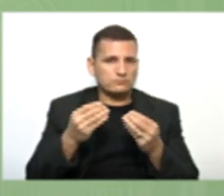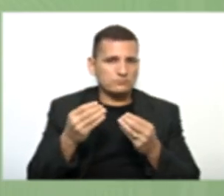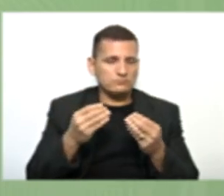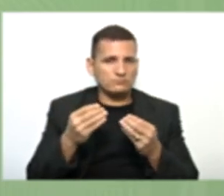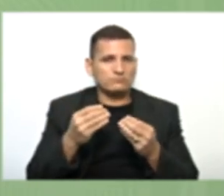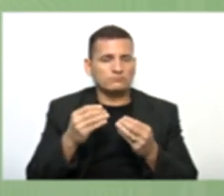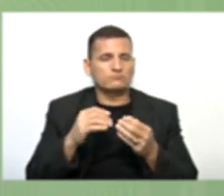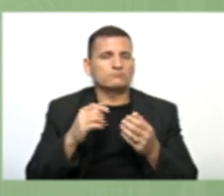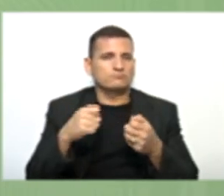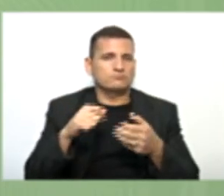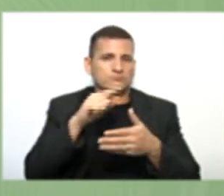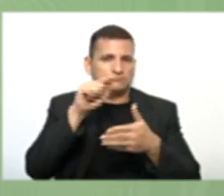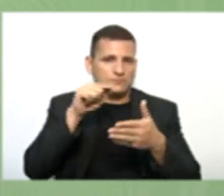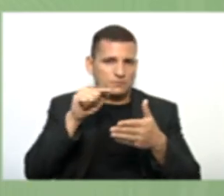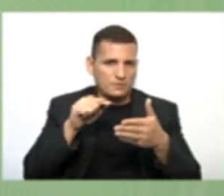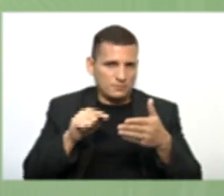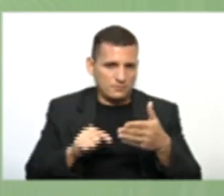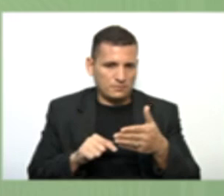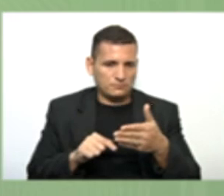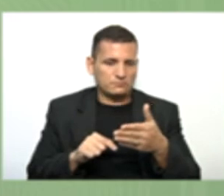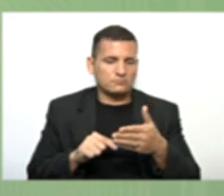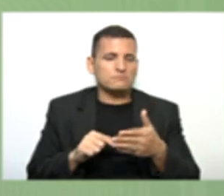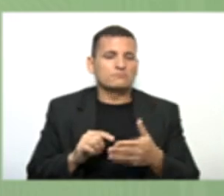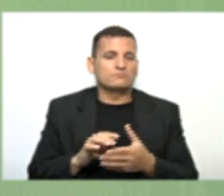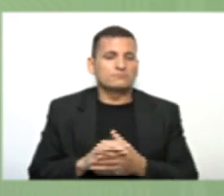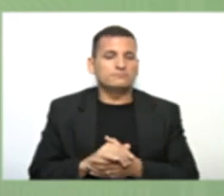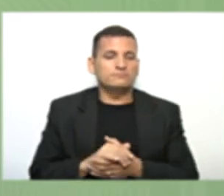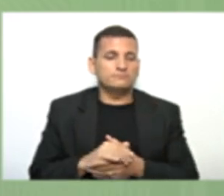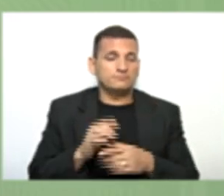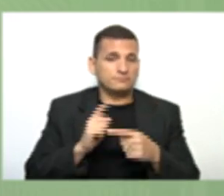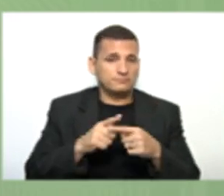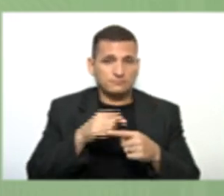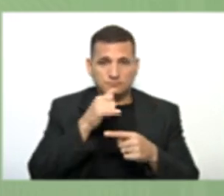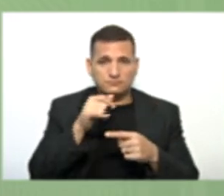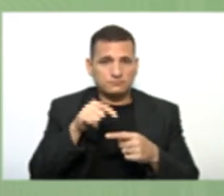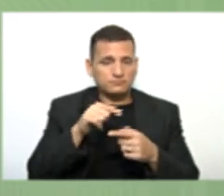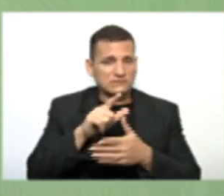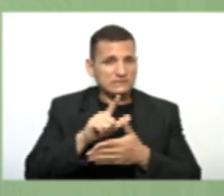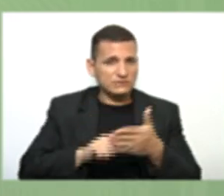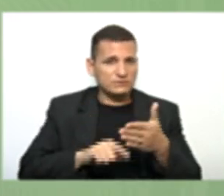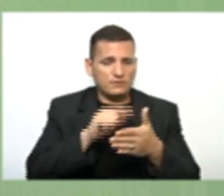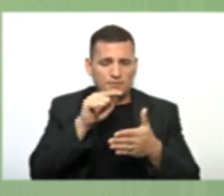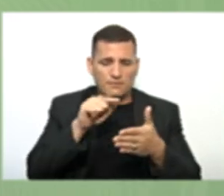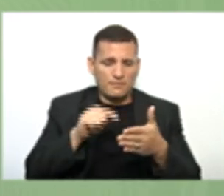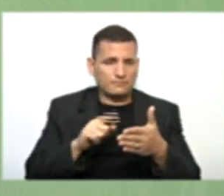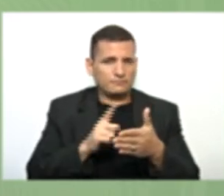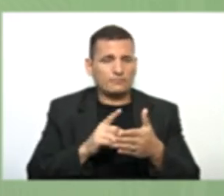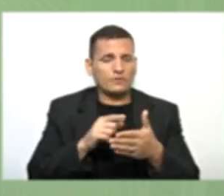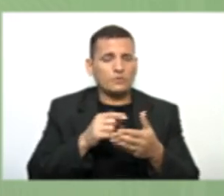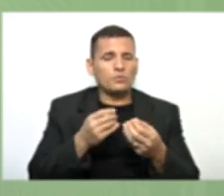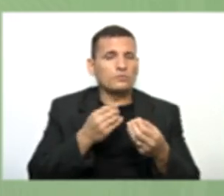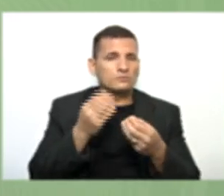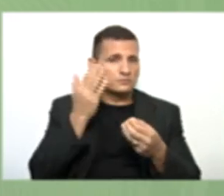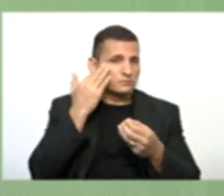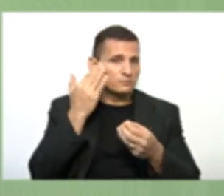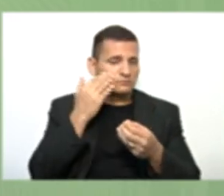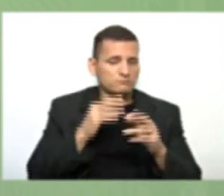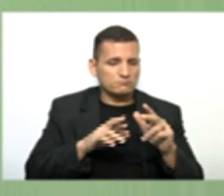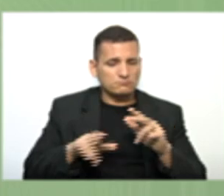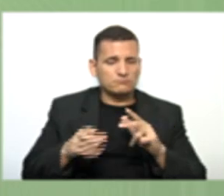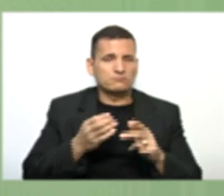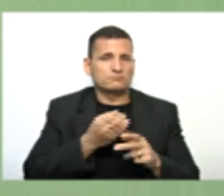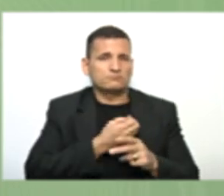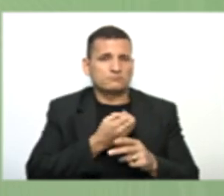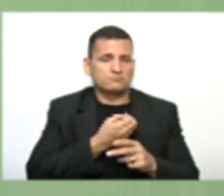que percorrer, tá? Não vai ser direto. Porque se ele não percorresse essa lista, pessoal, ele jamais saberia diferenciar um do